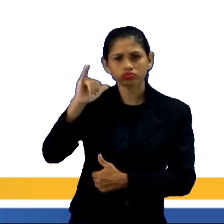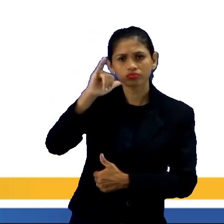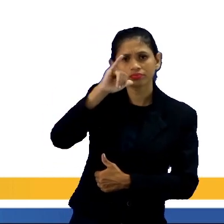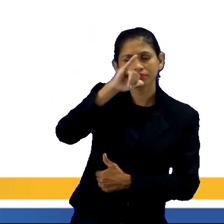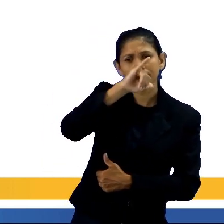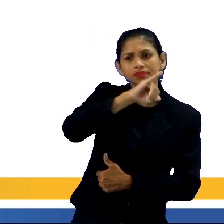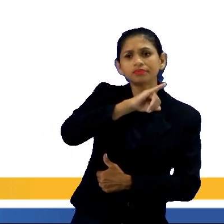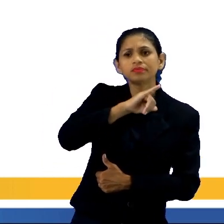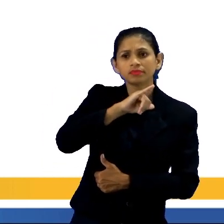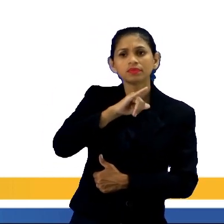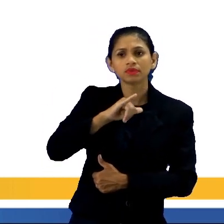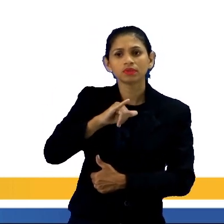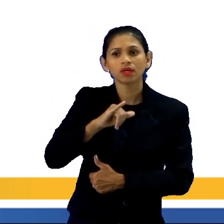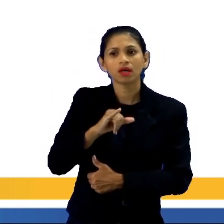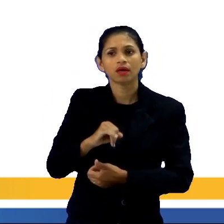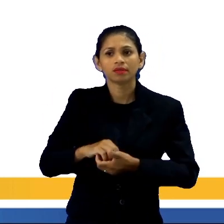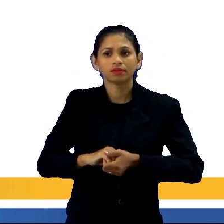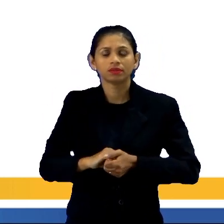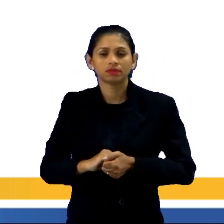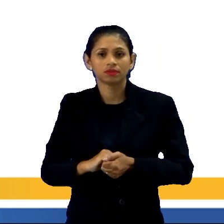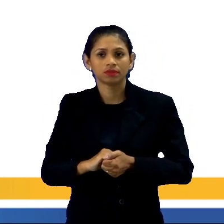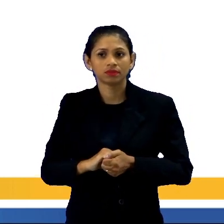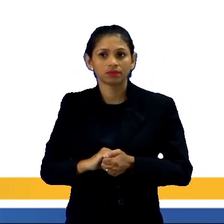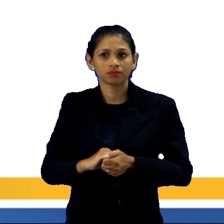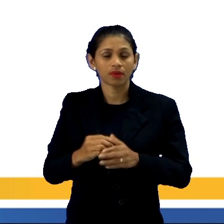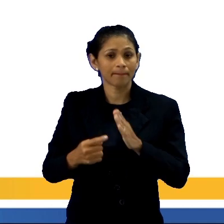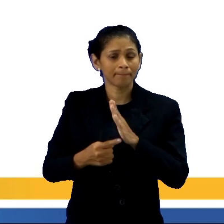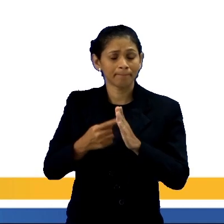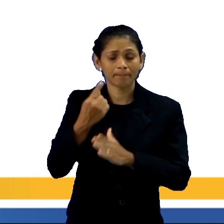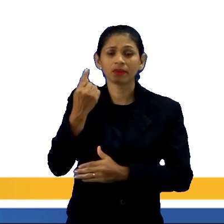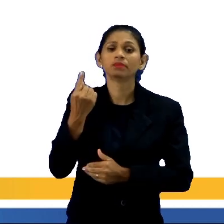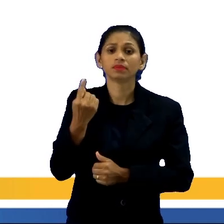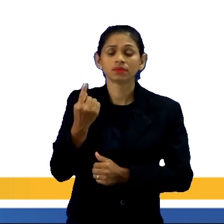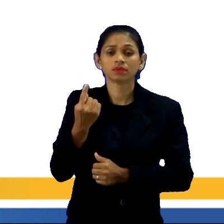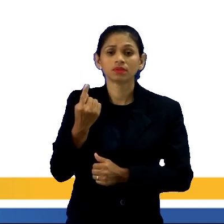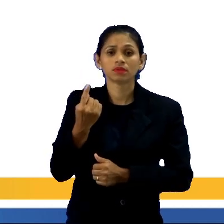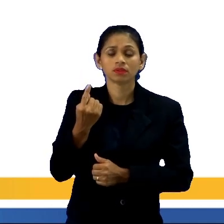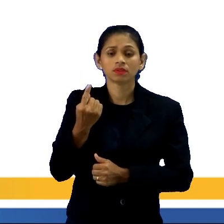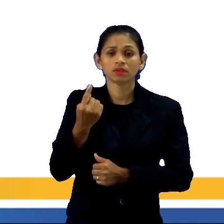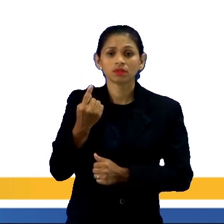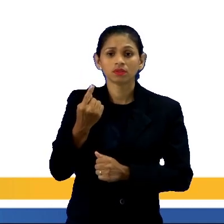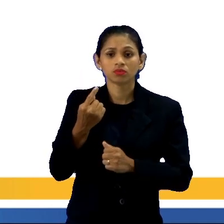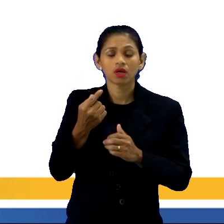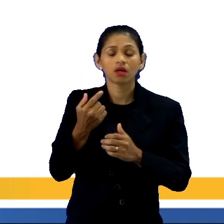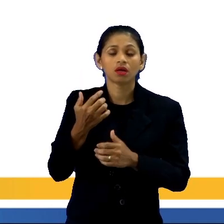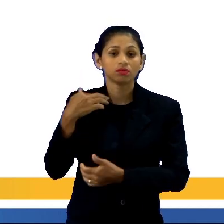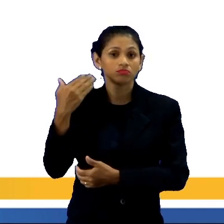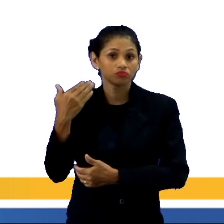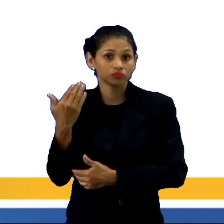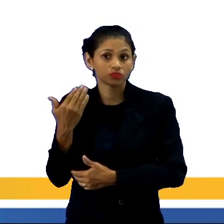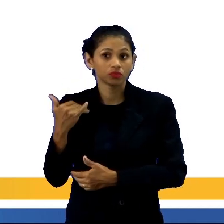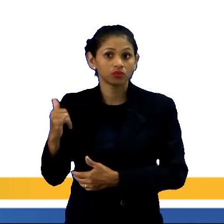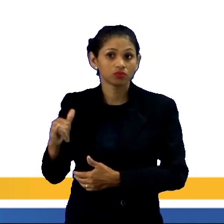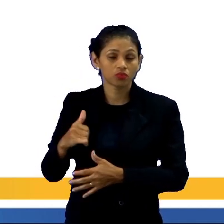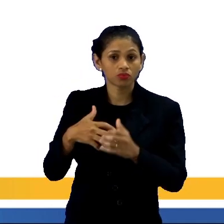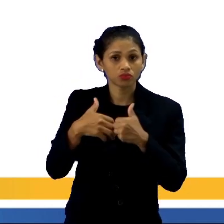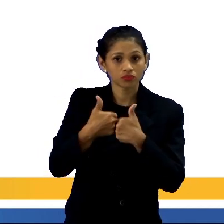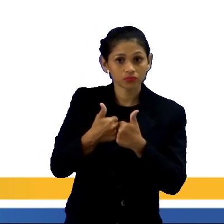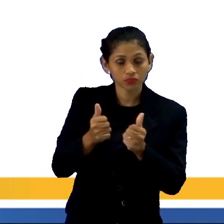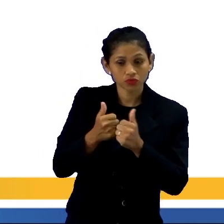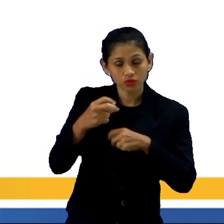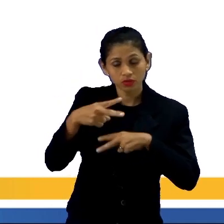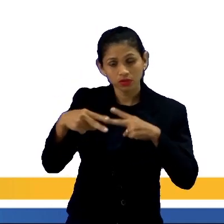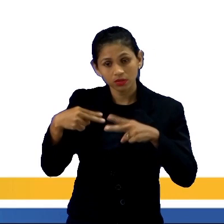Dumont ou dos irmãos Wright. Na primeira oportunidade, além de meio de transporte, passou a ser utilizado